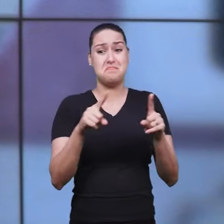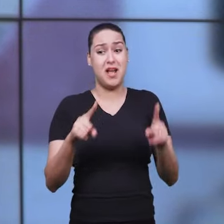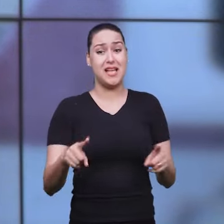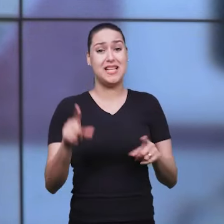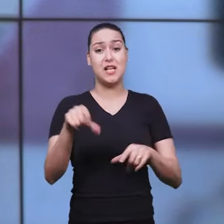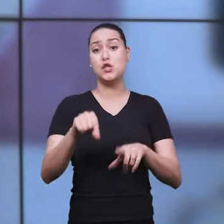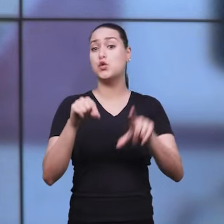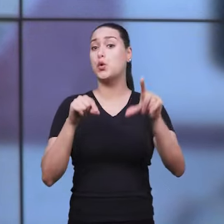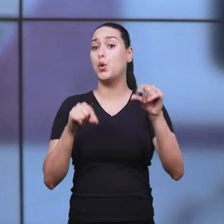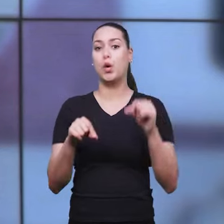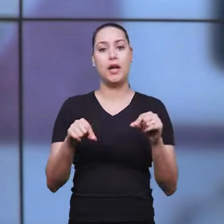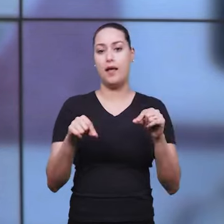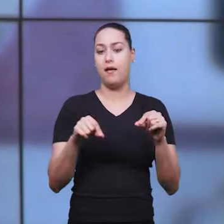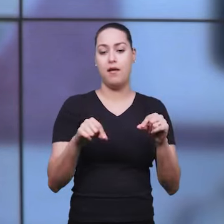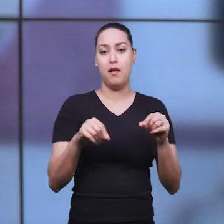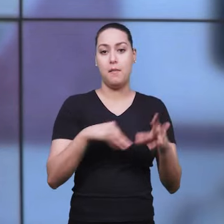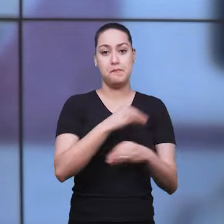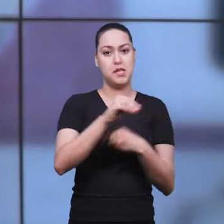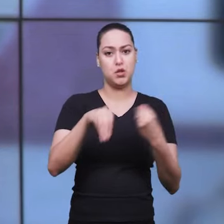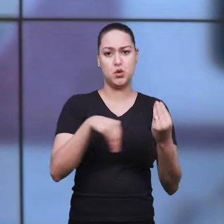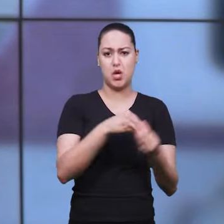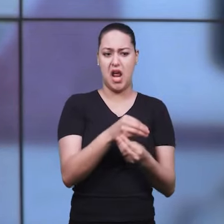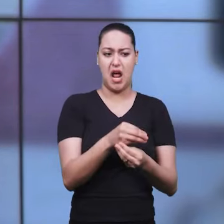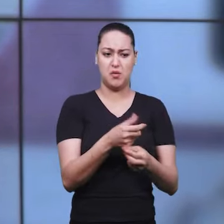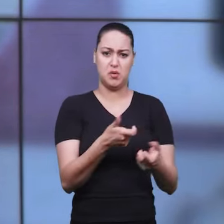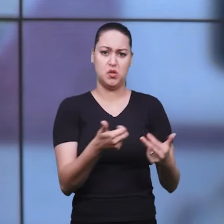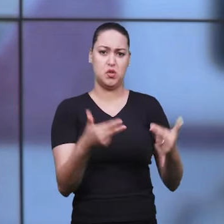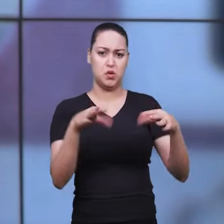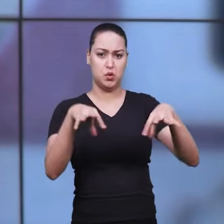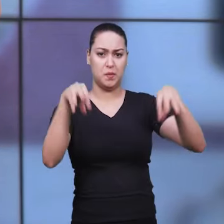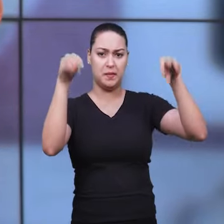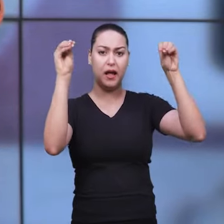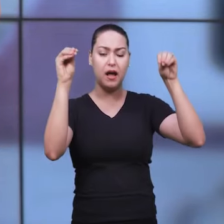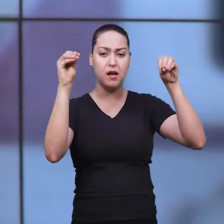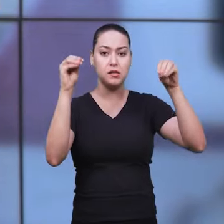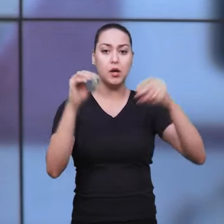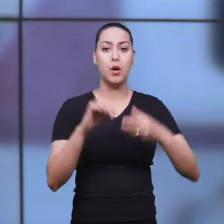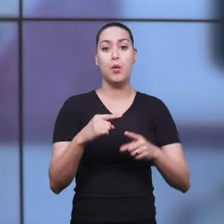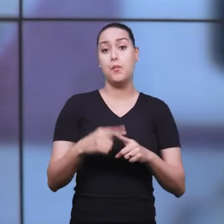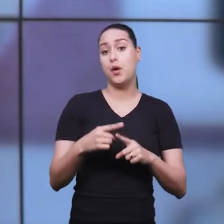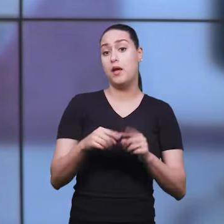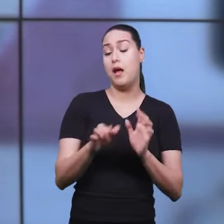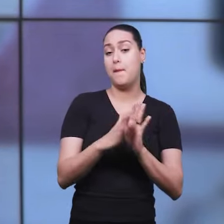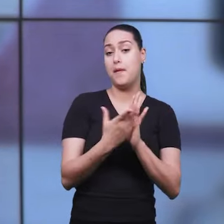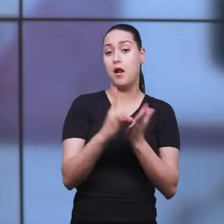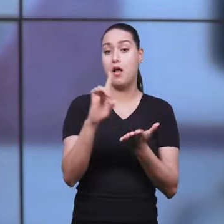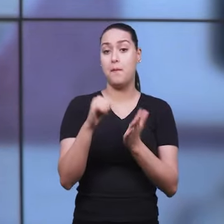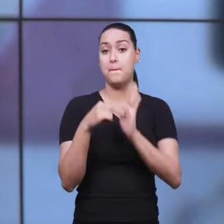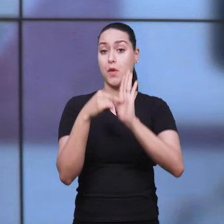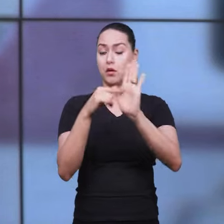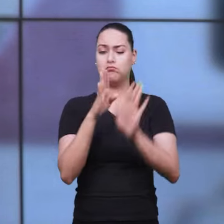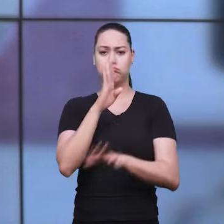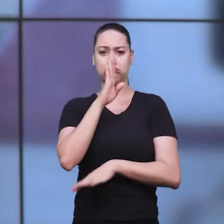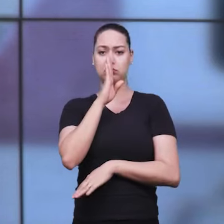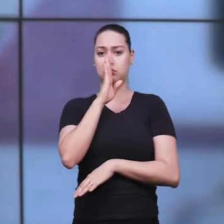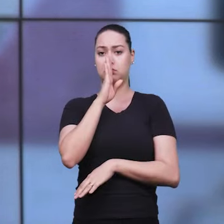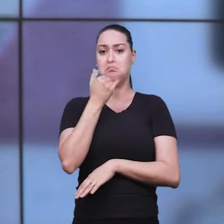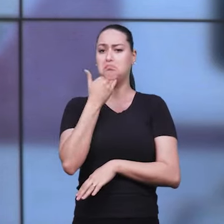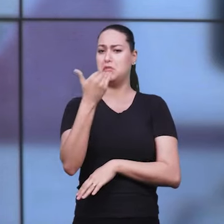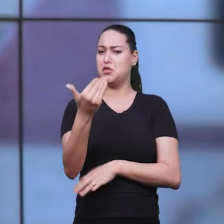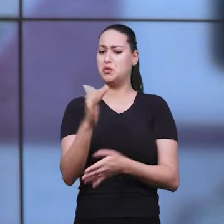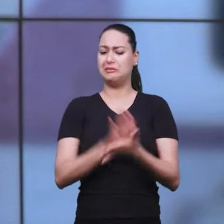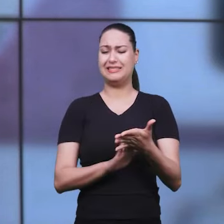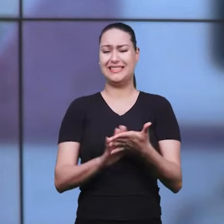dado, mas ela escolheu não misturar com as coisas do palácio. A palavra registra que coisa nenhuma